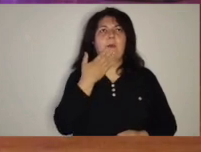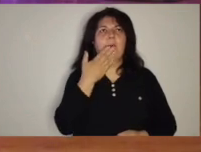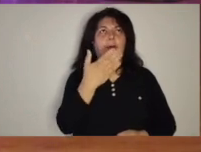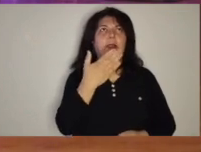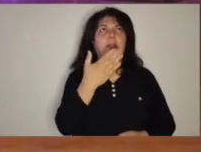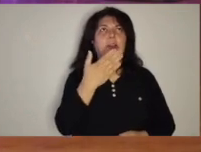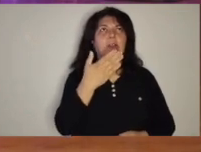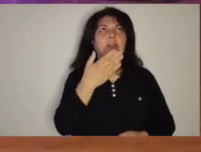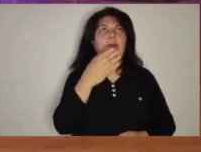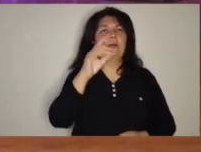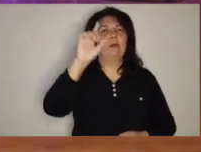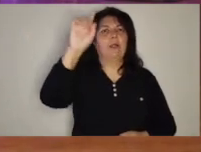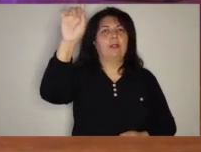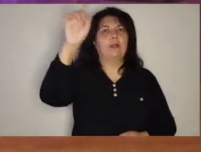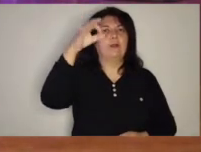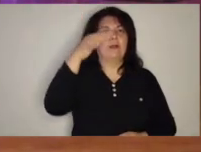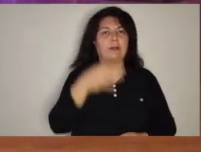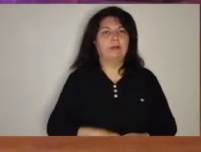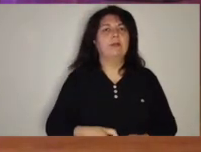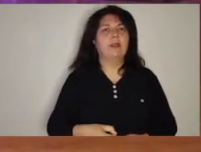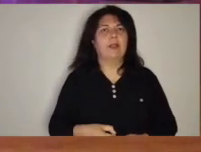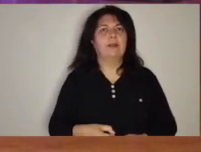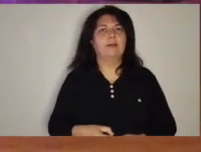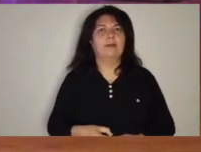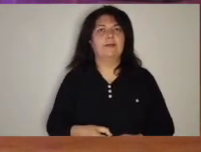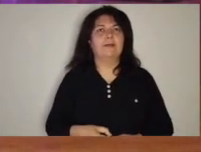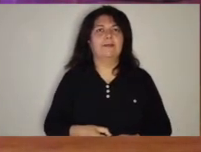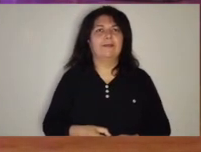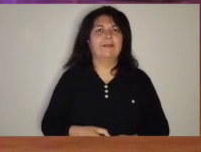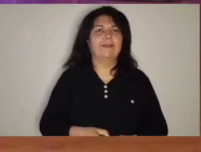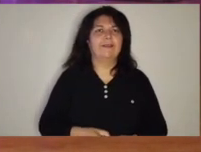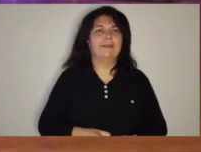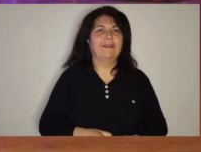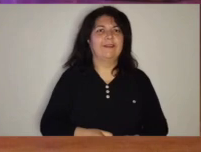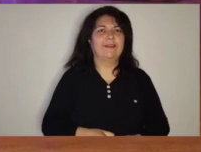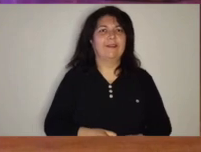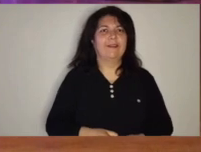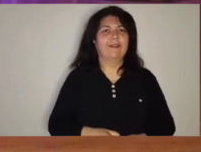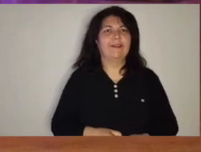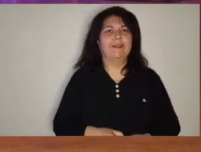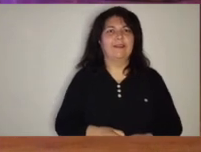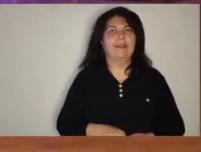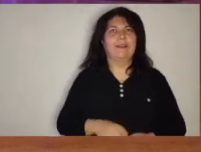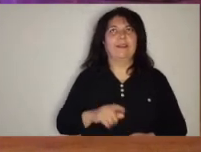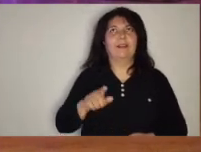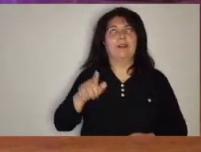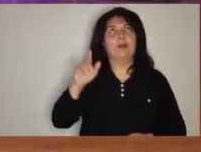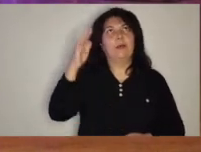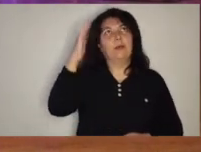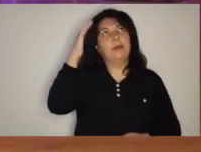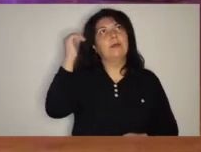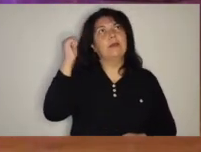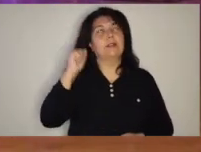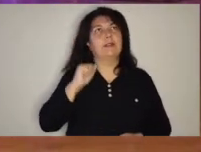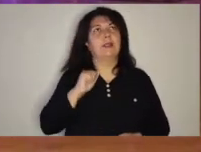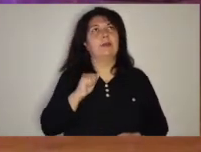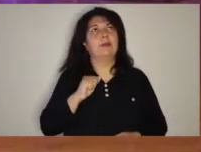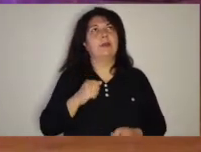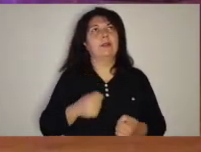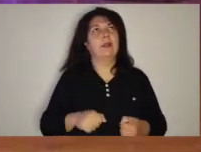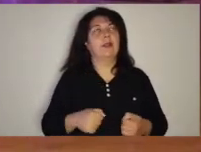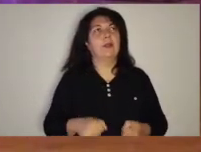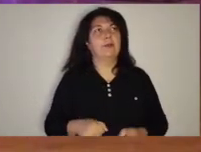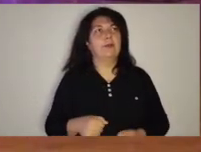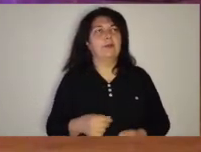não. Acionei as pessoas. Falei assim: Deus, eu não sei o que eu vou fazer, mas eu preciso que o Senhor vá na